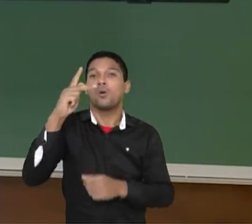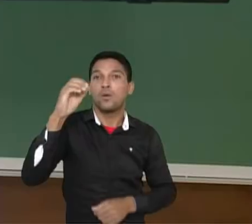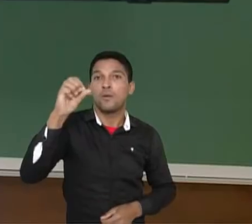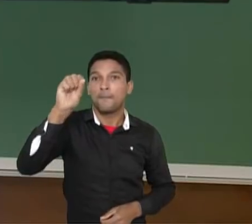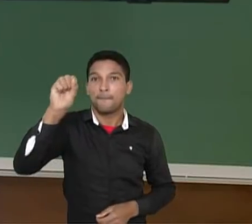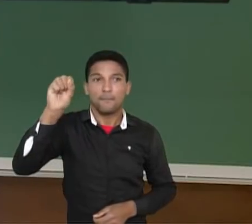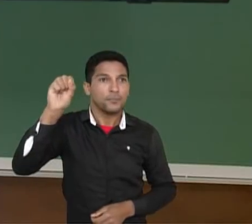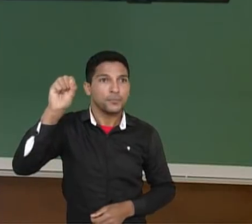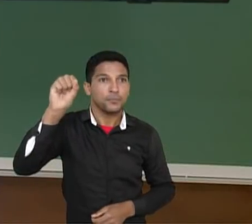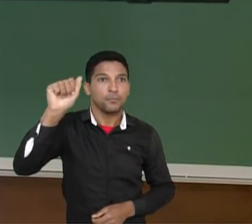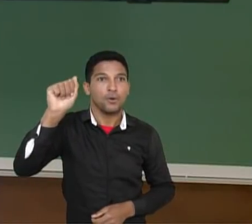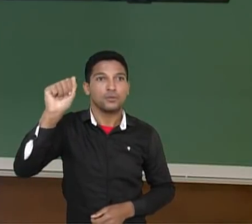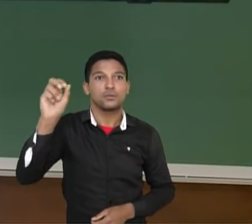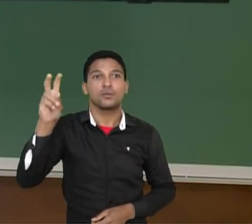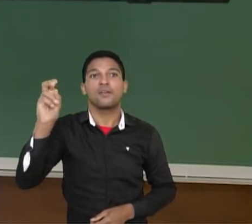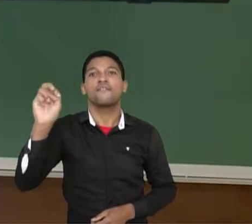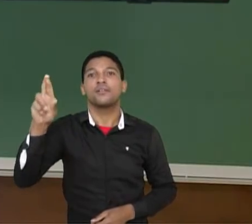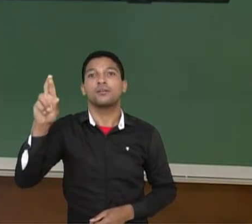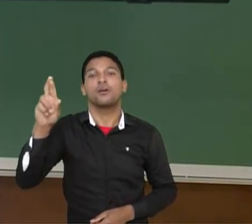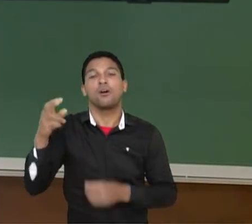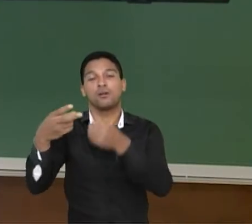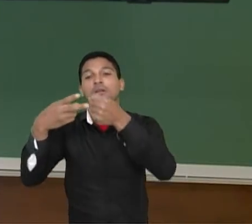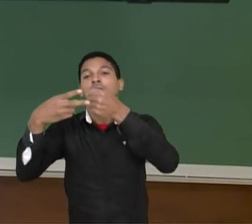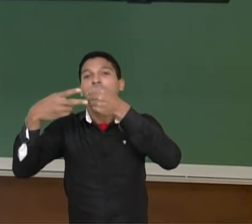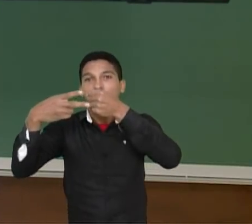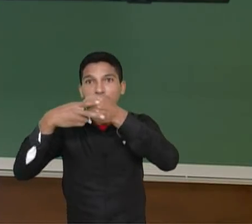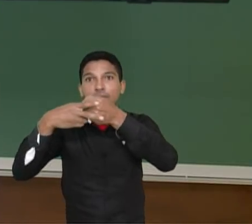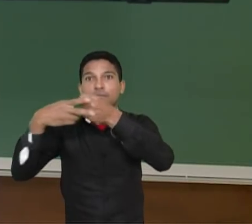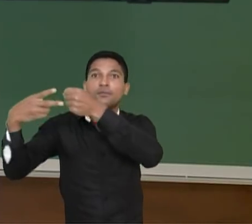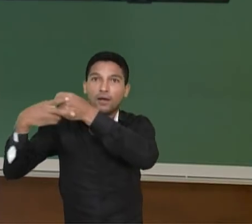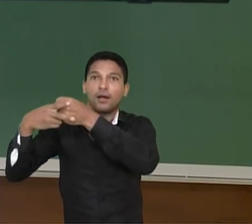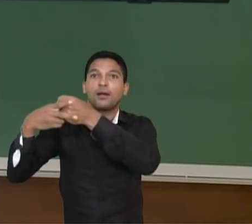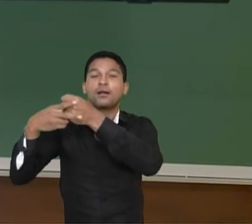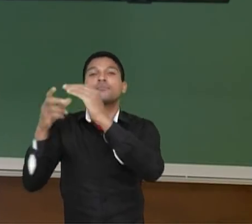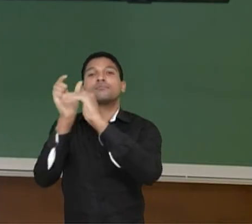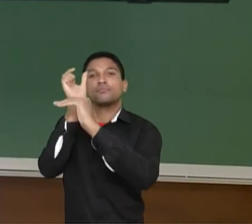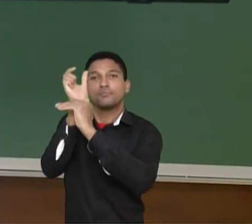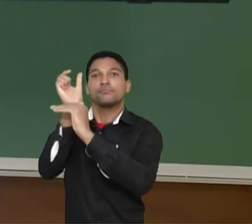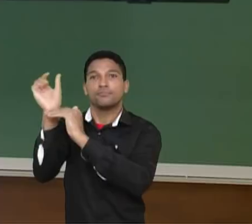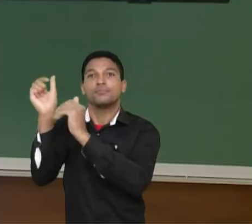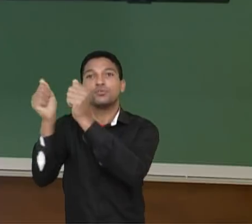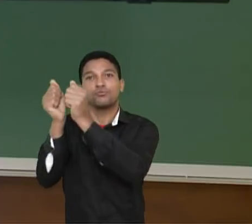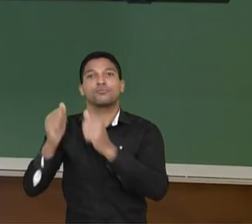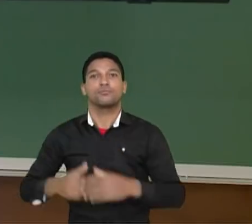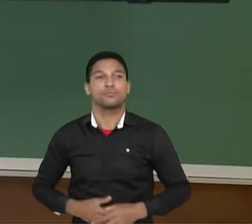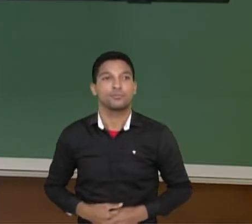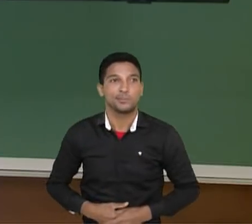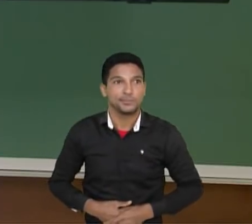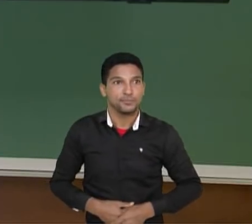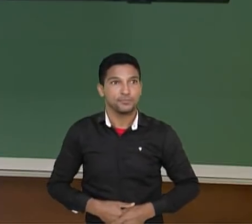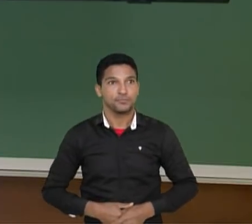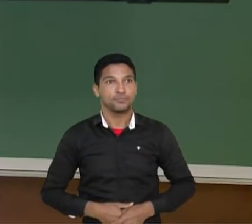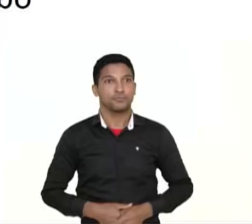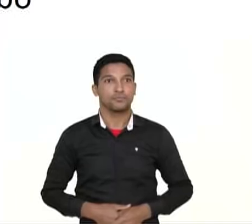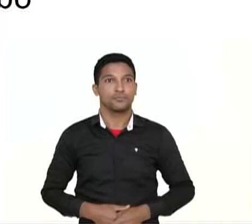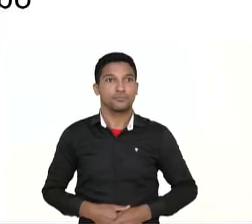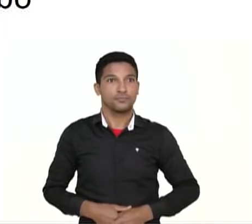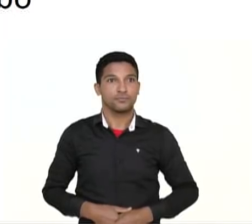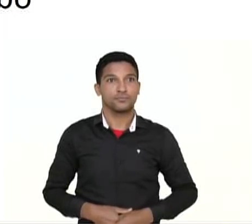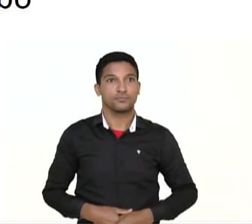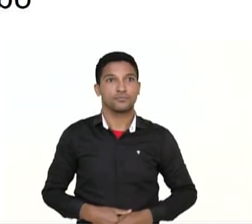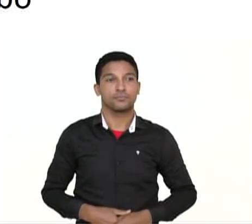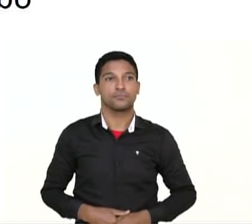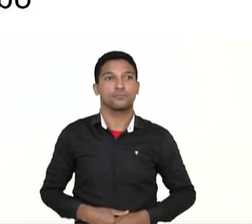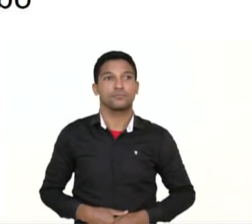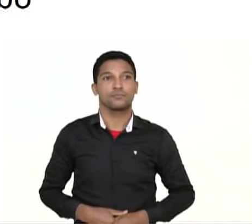dois verbos que aparecem em conjunto. Então, olha ali. E muitos especialistas temem que a região possa ver